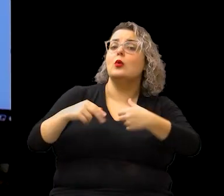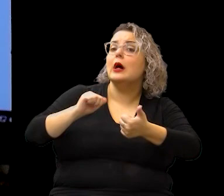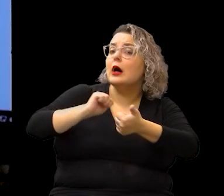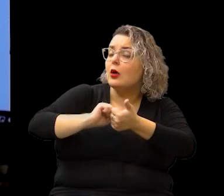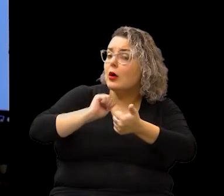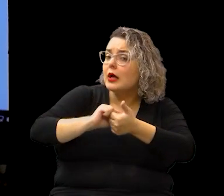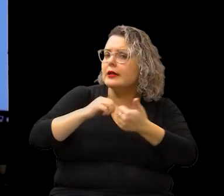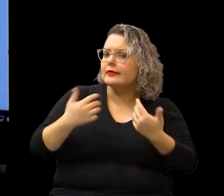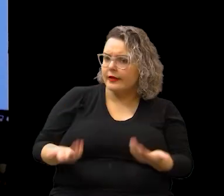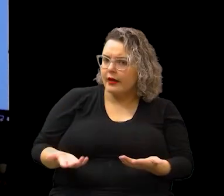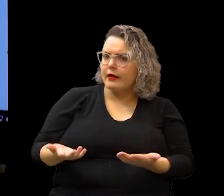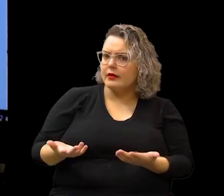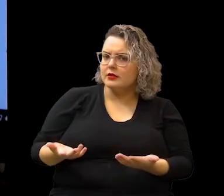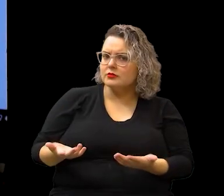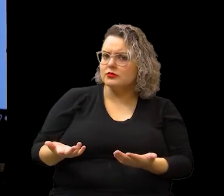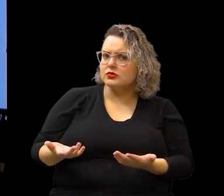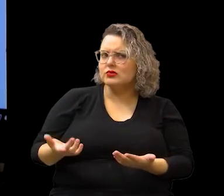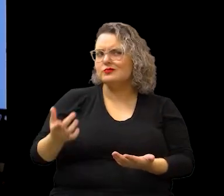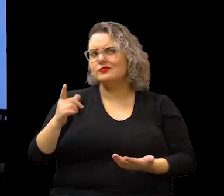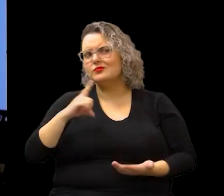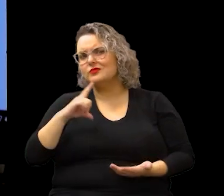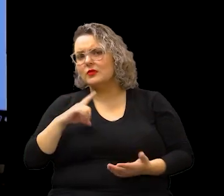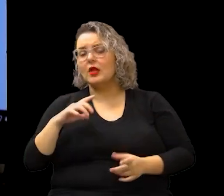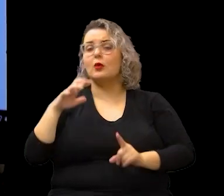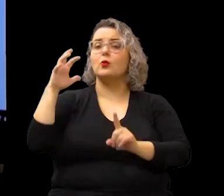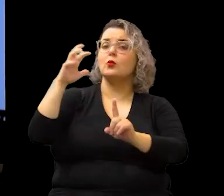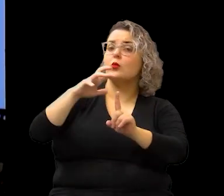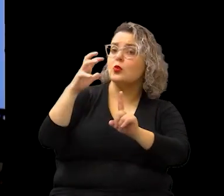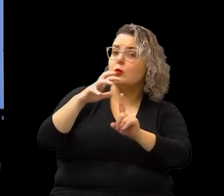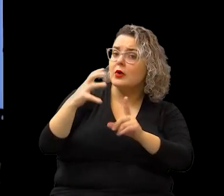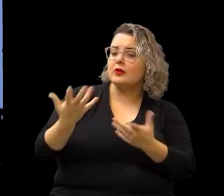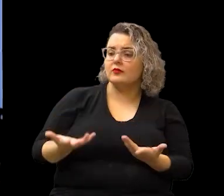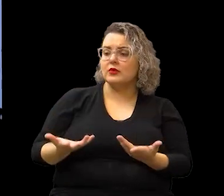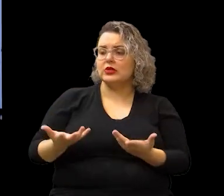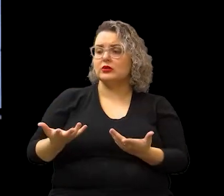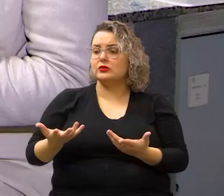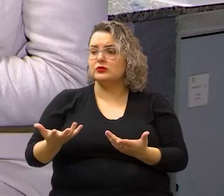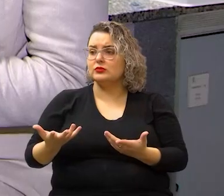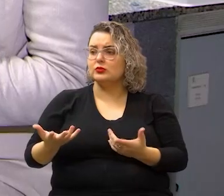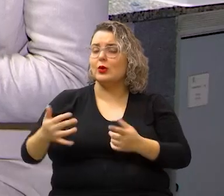com relação à qualidade, isso causa um impacto